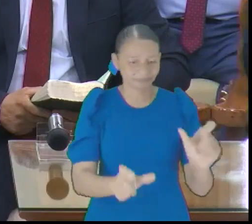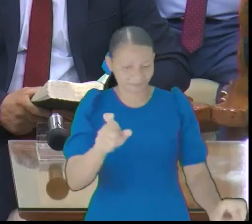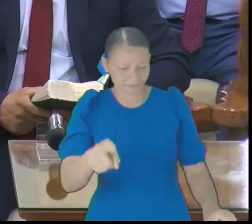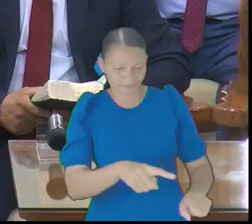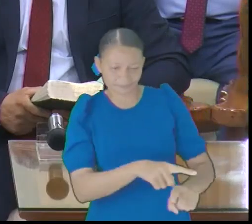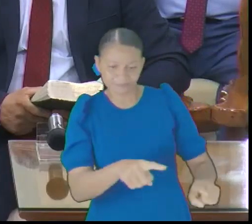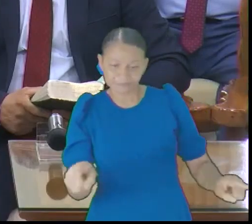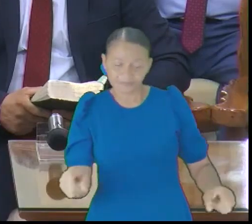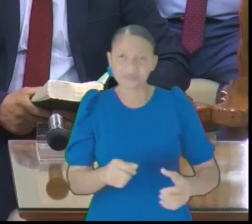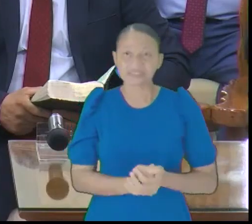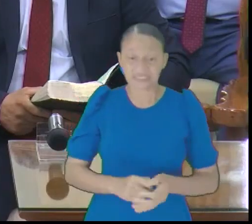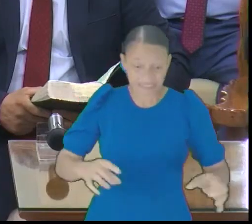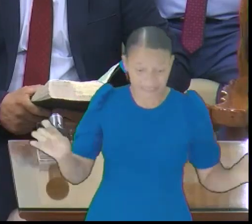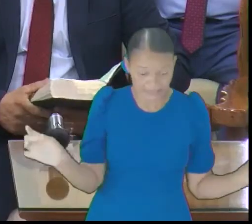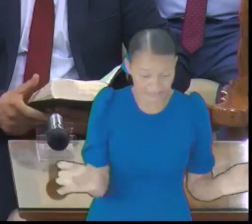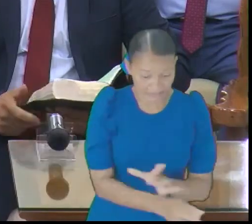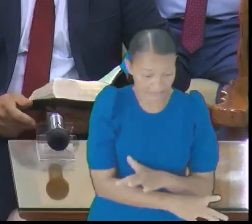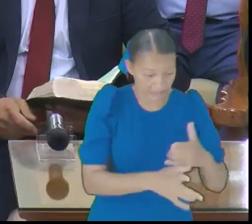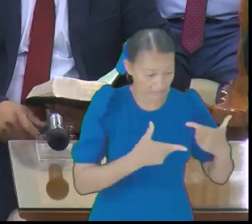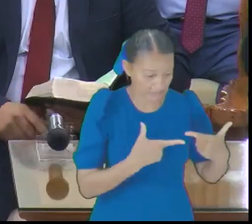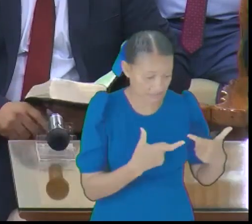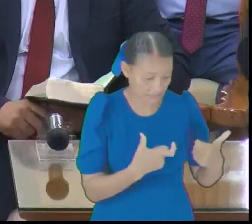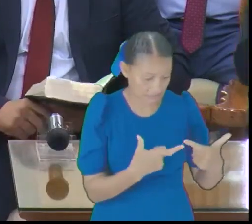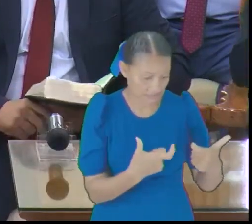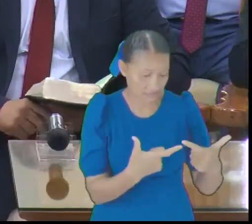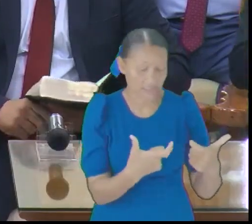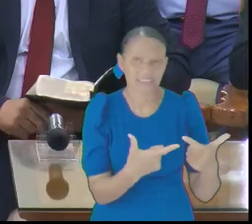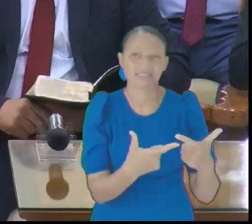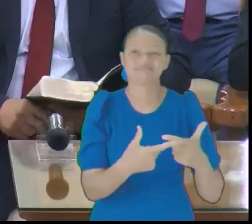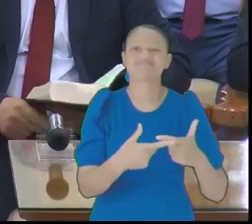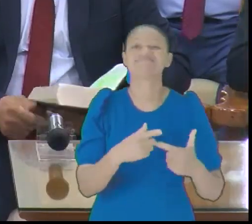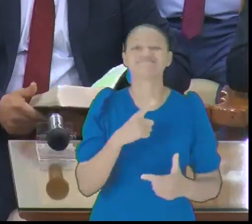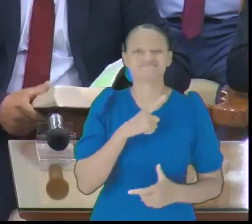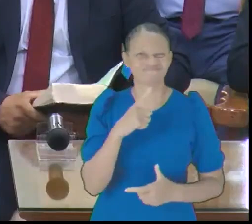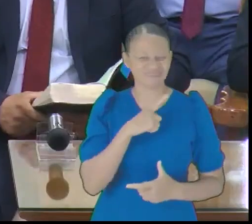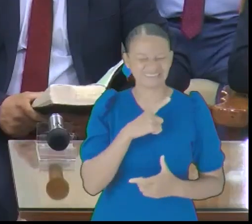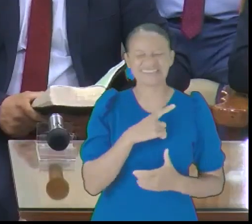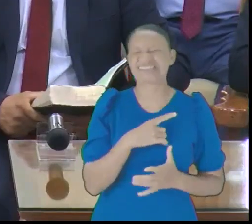que sai de uma guerra, ele sai marcado.